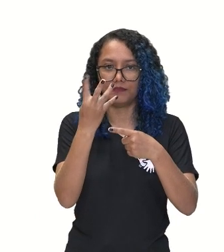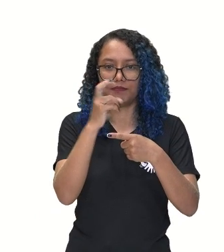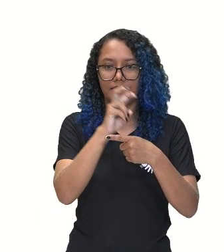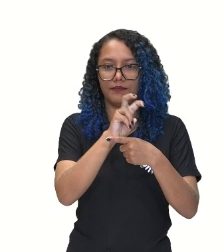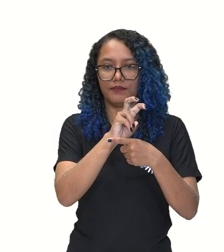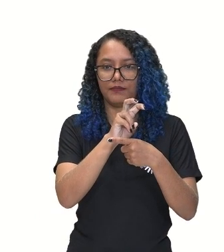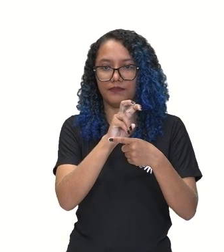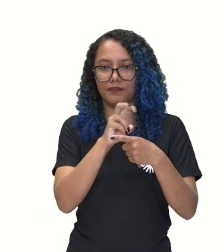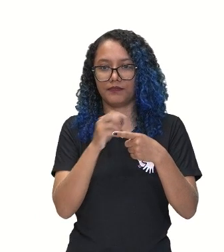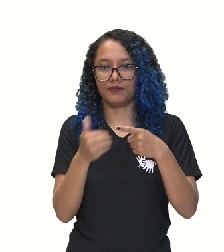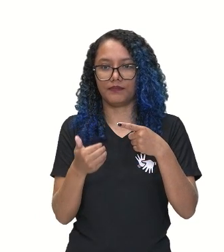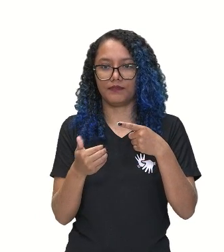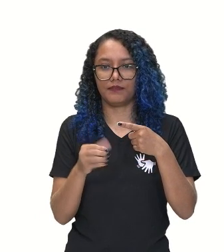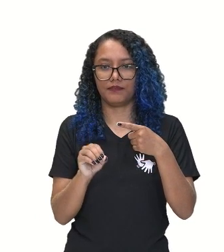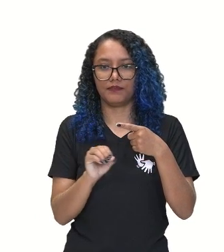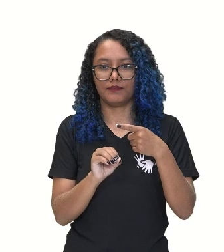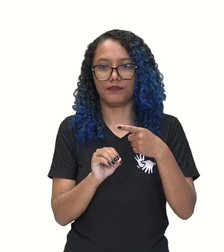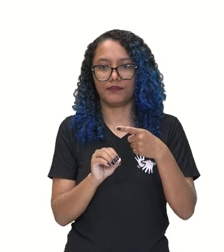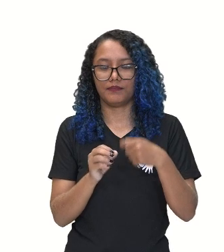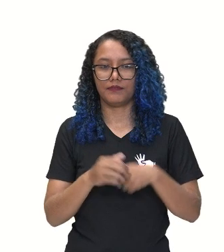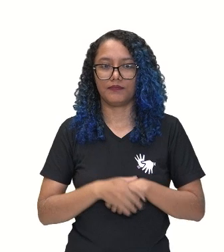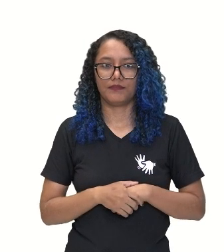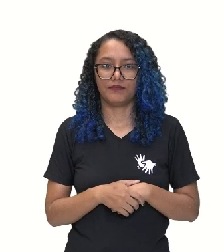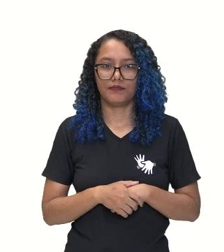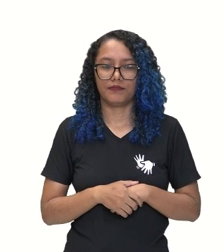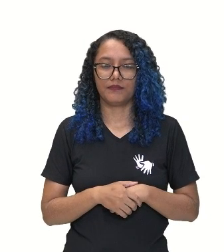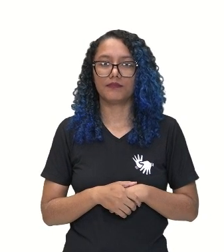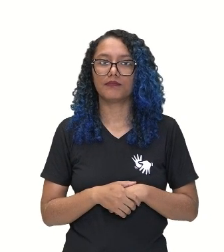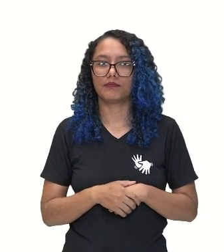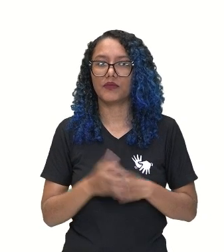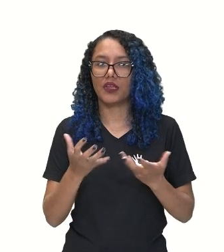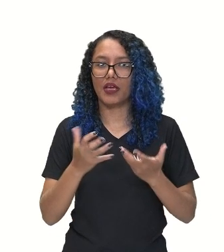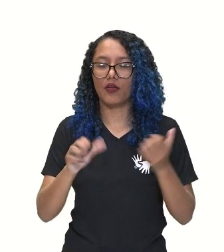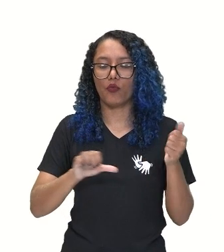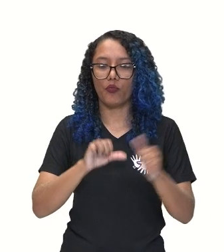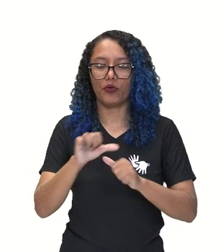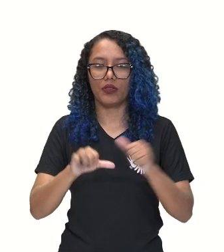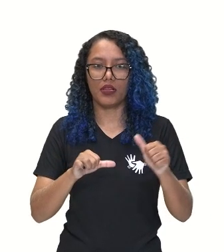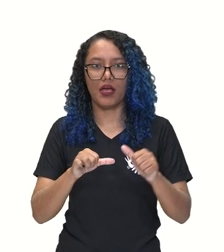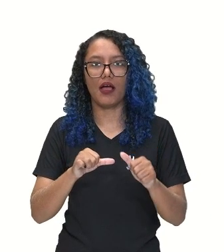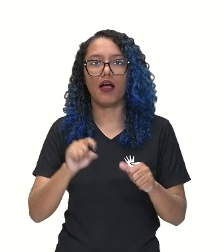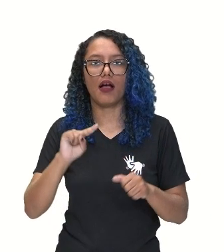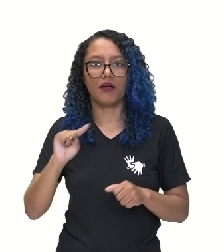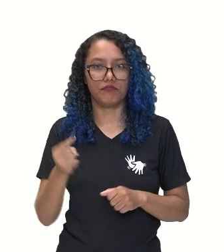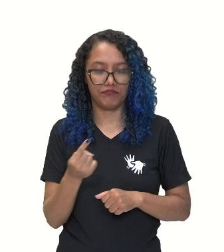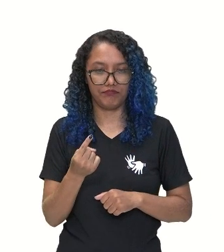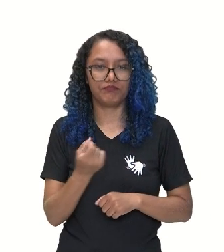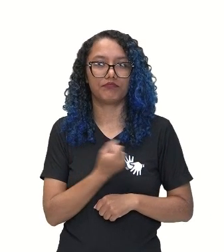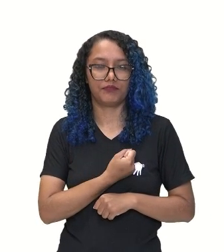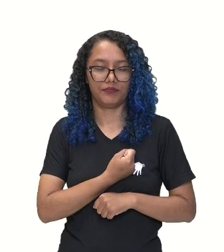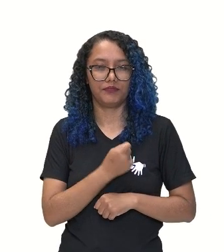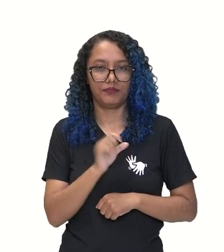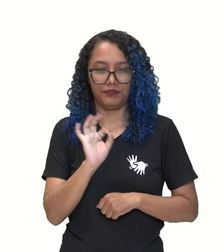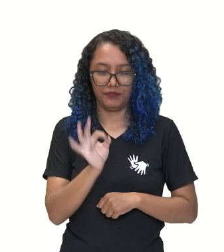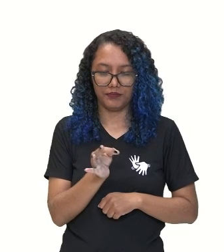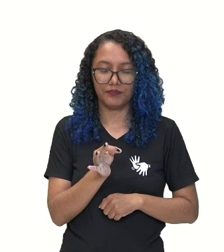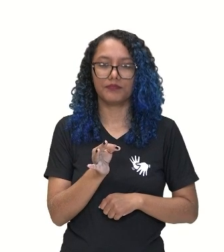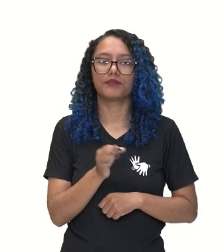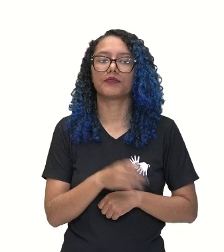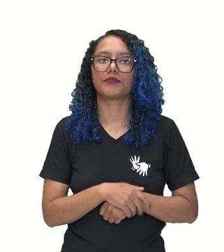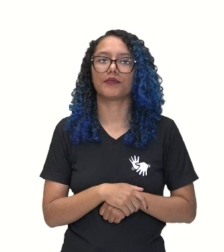45/10. Eu quero transformar em número decimal, eu quero transformar em número com vírgula.